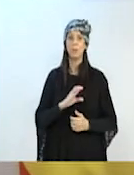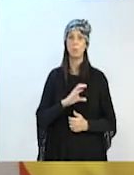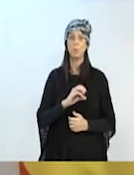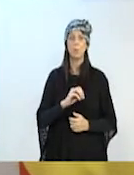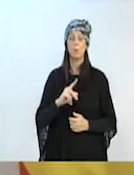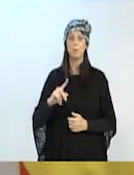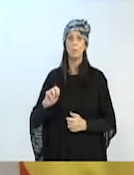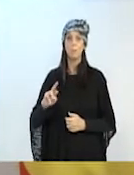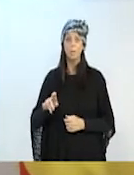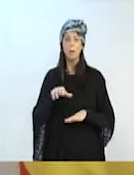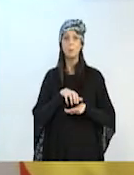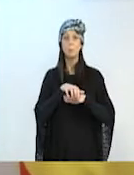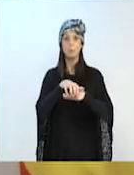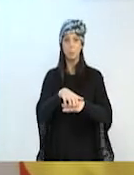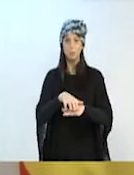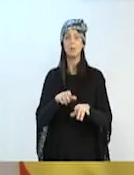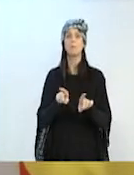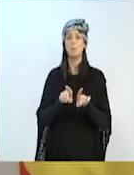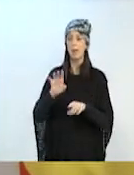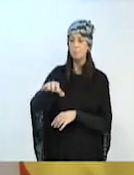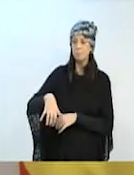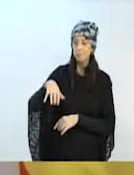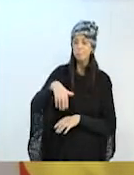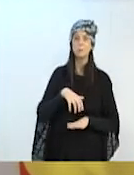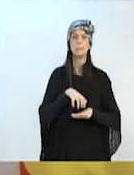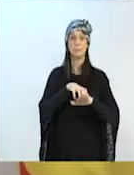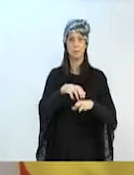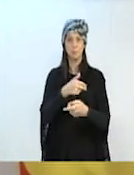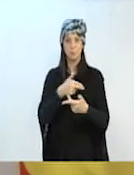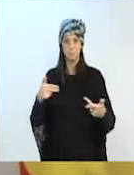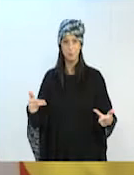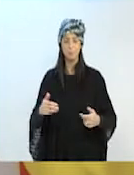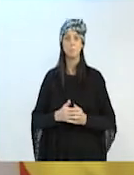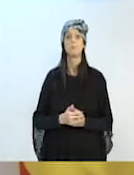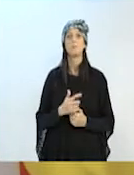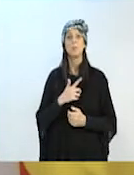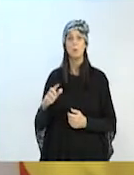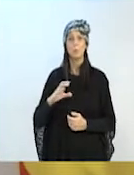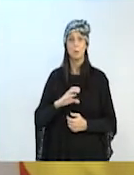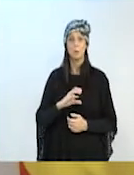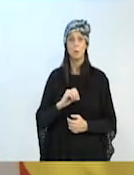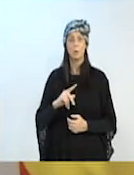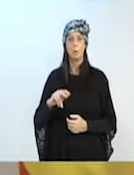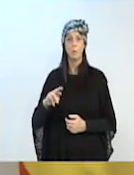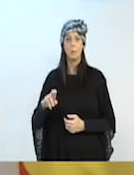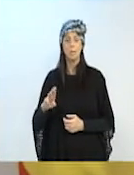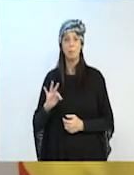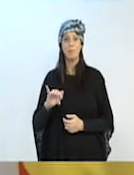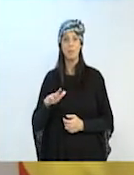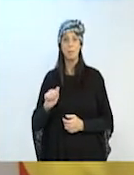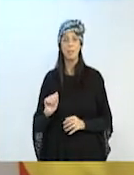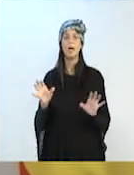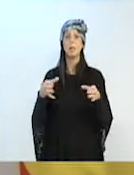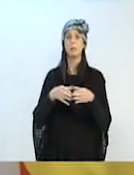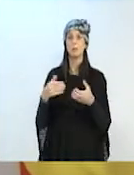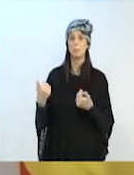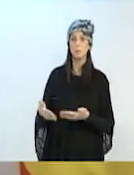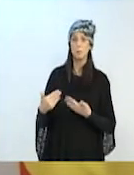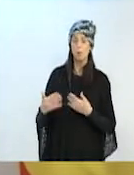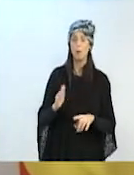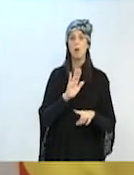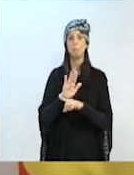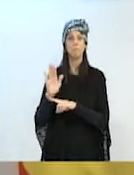que é a cooperativa de terraplanagem e transporte. A Cooperteia, que é a cooperativa de jovens, prestação de